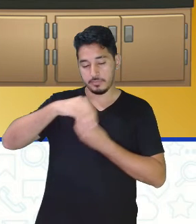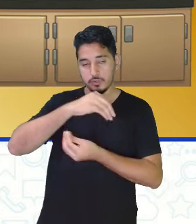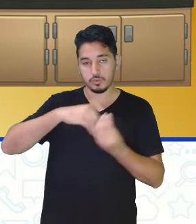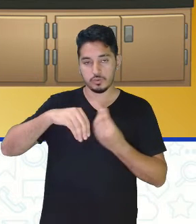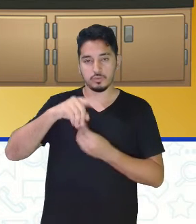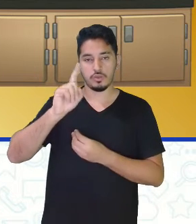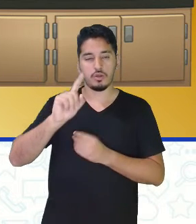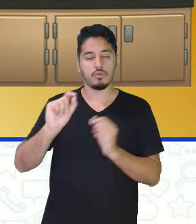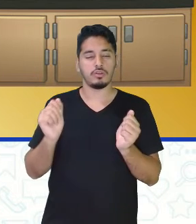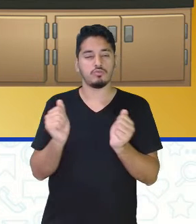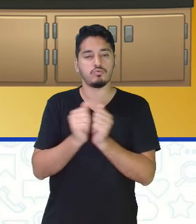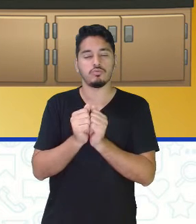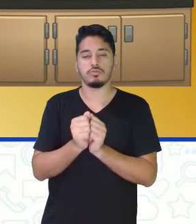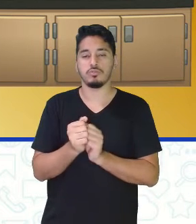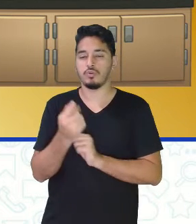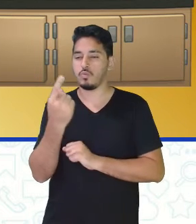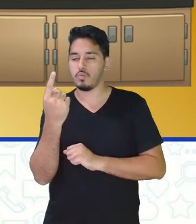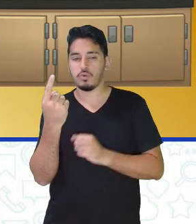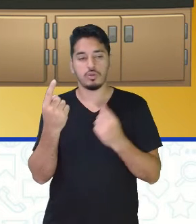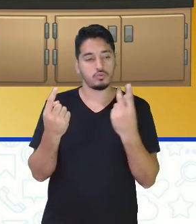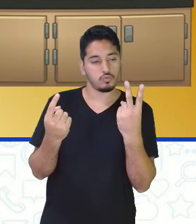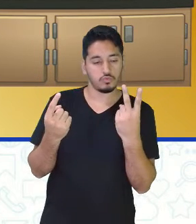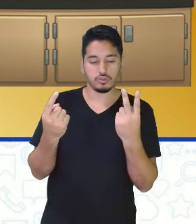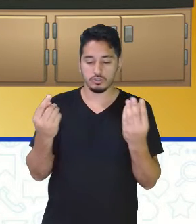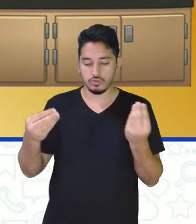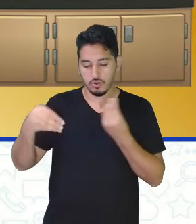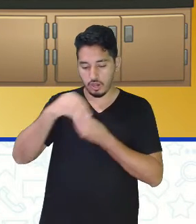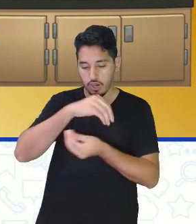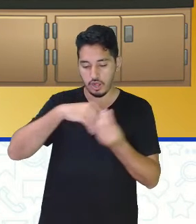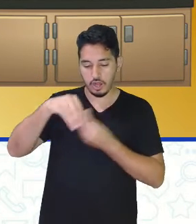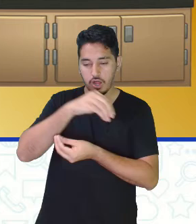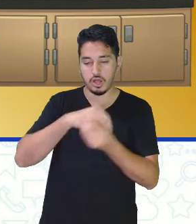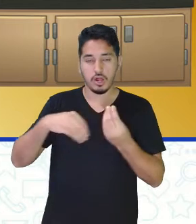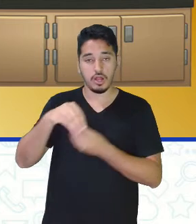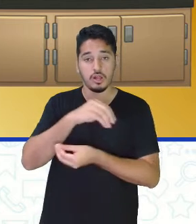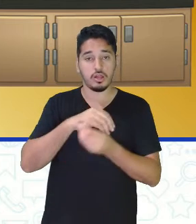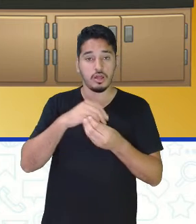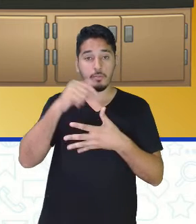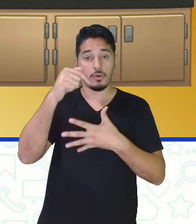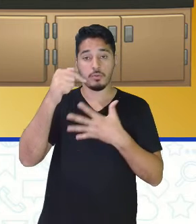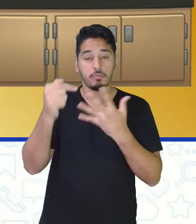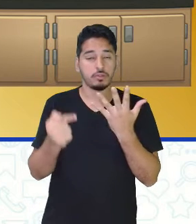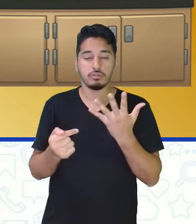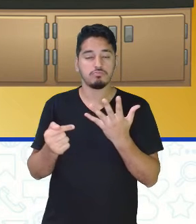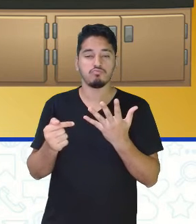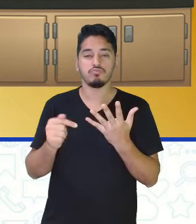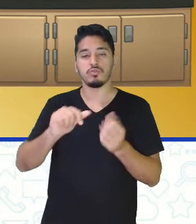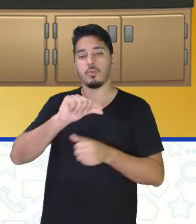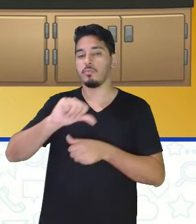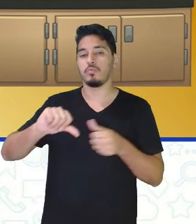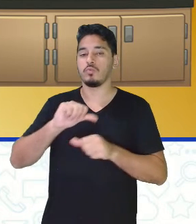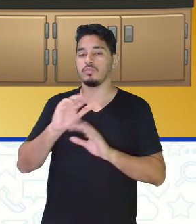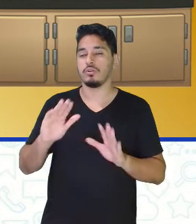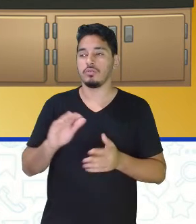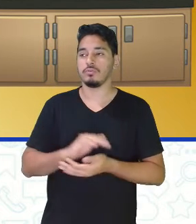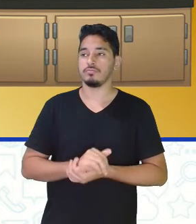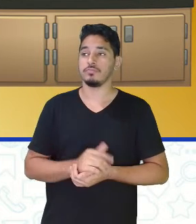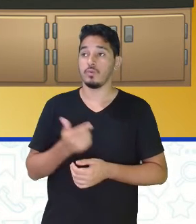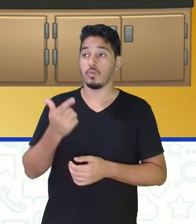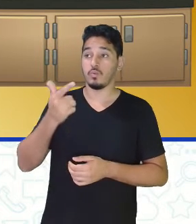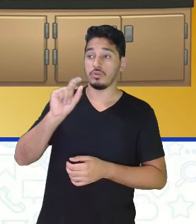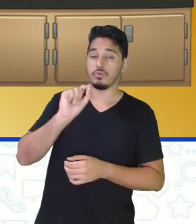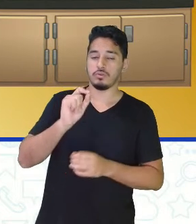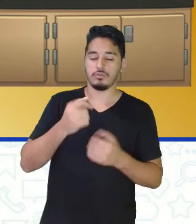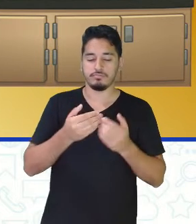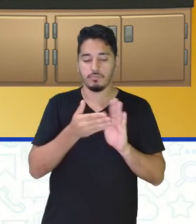uma associação de duas ou mais substâncias cujas propriedades permanecem inalteradas. O outro é que o